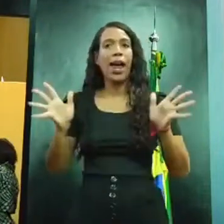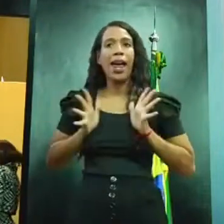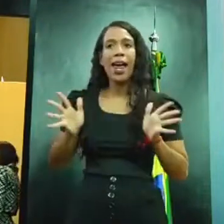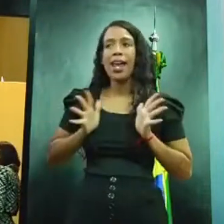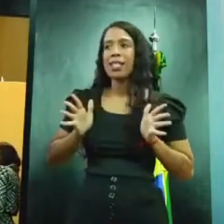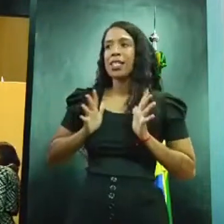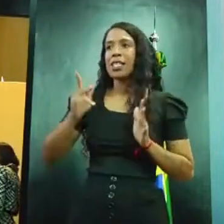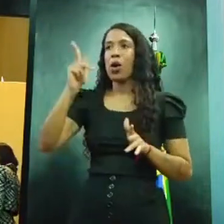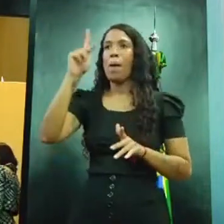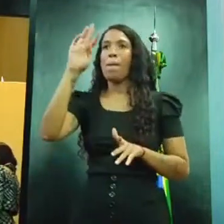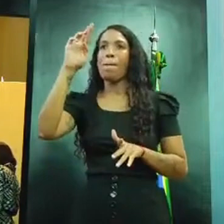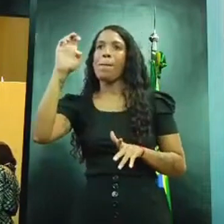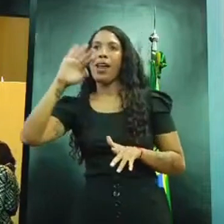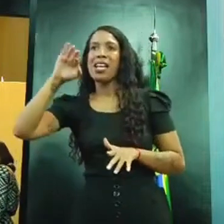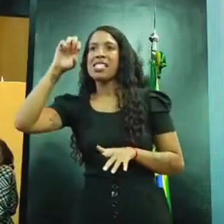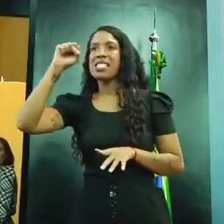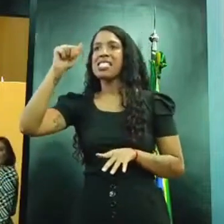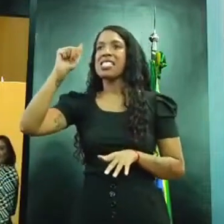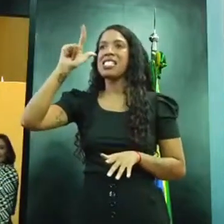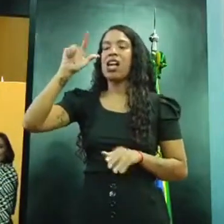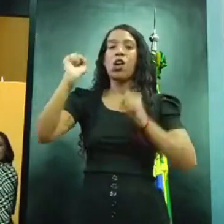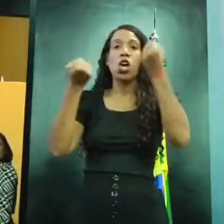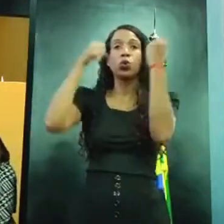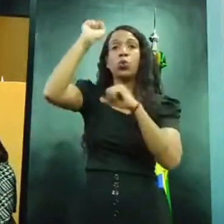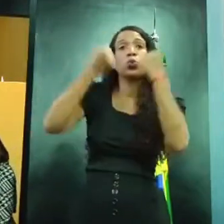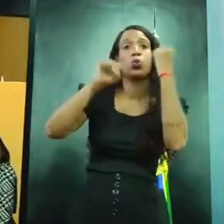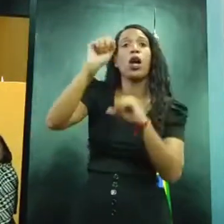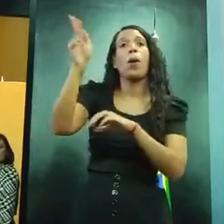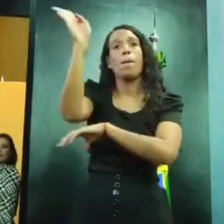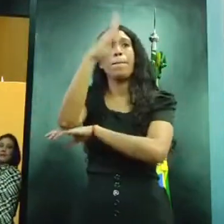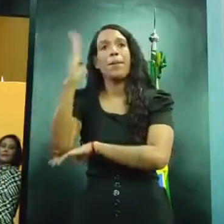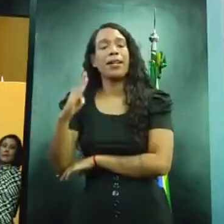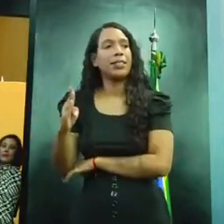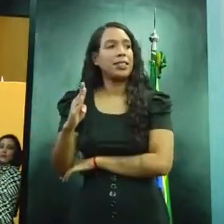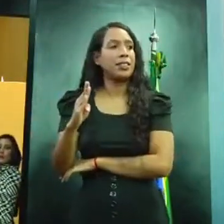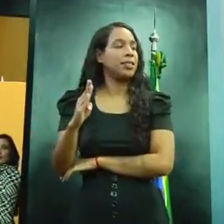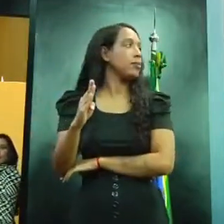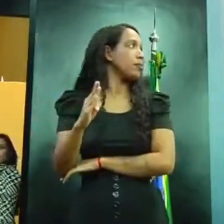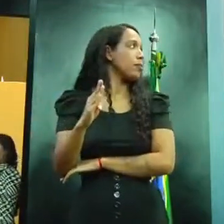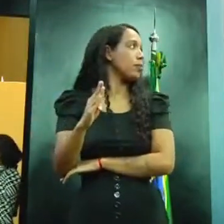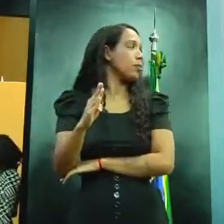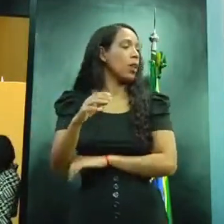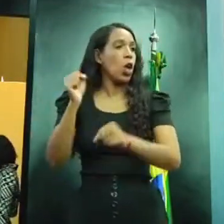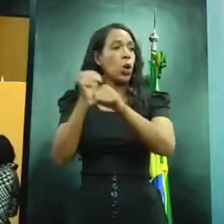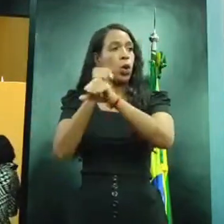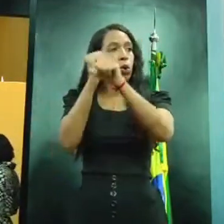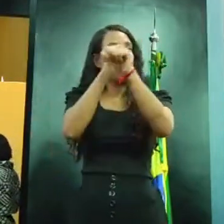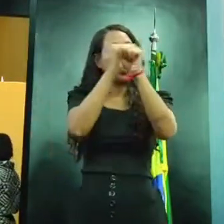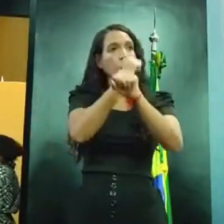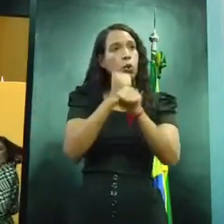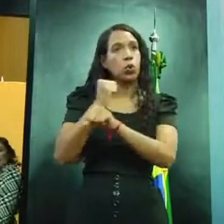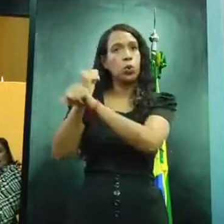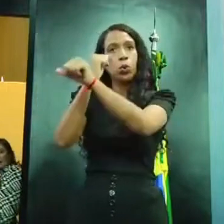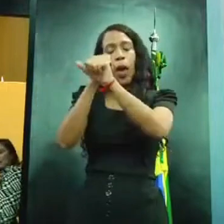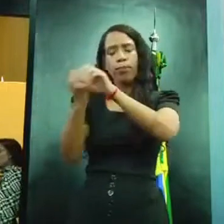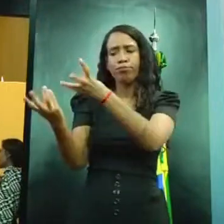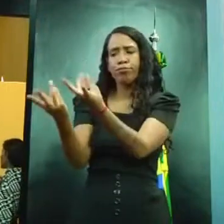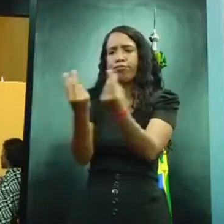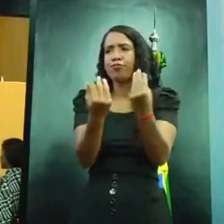do pré-sal para industrializar o Brasil, para construir refinarias no